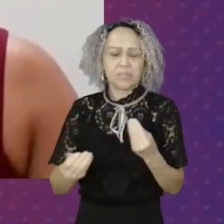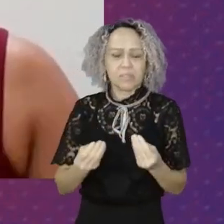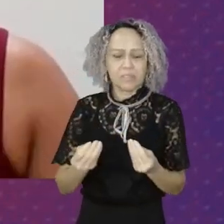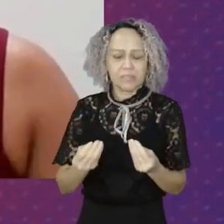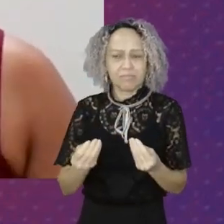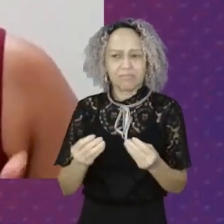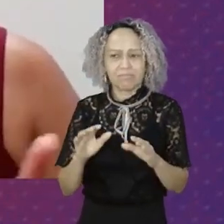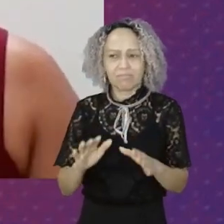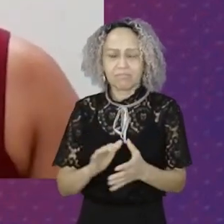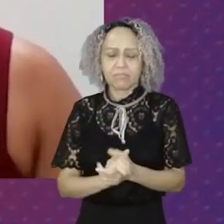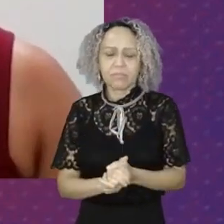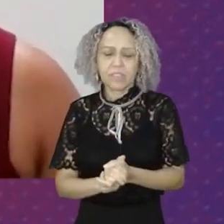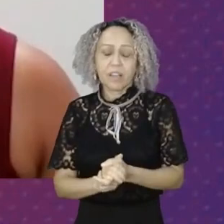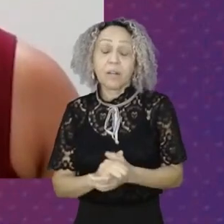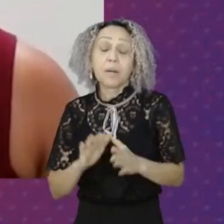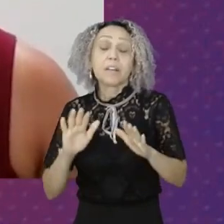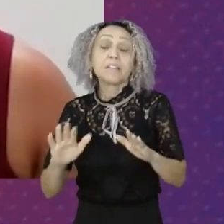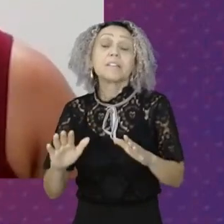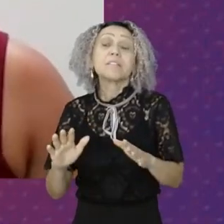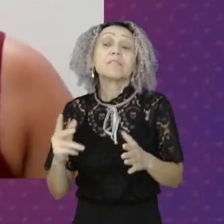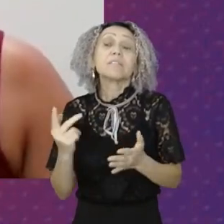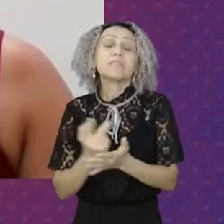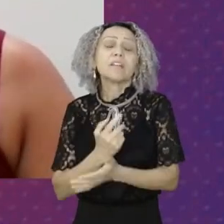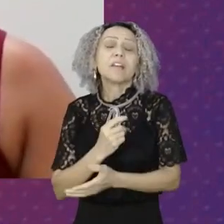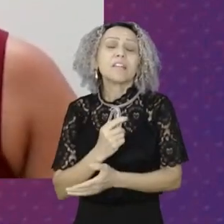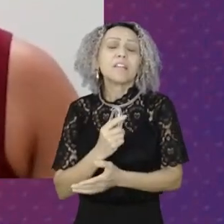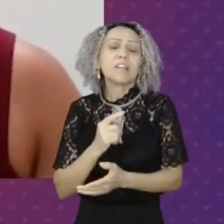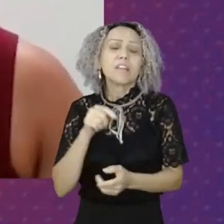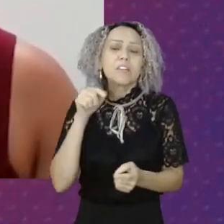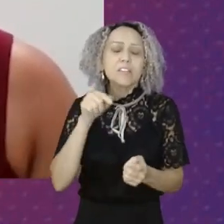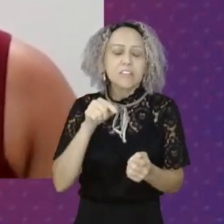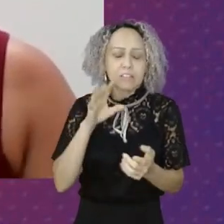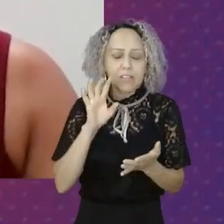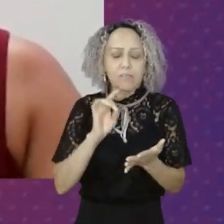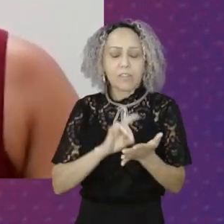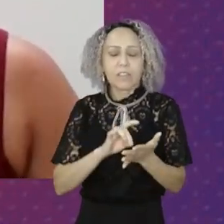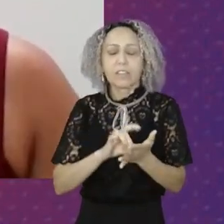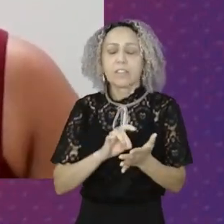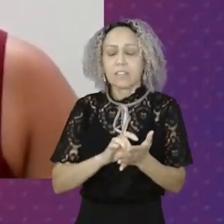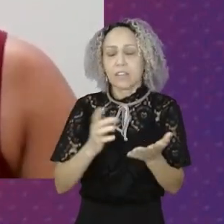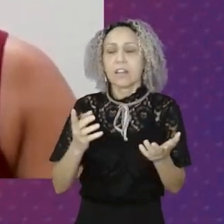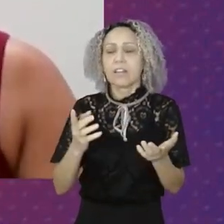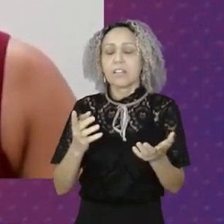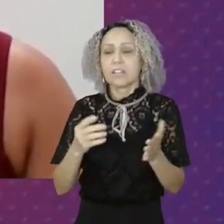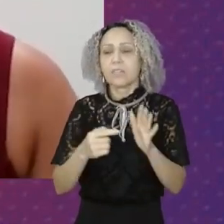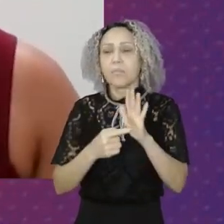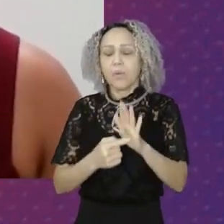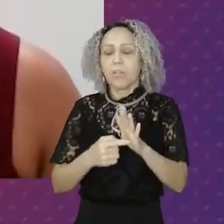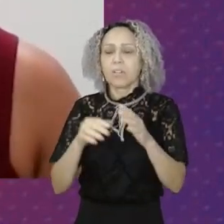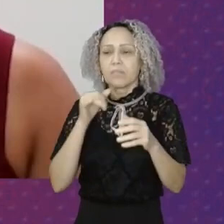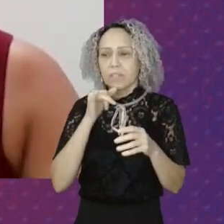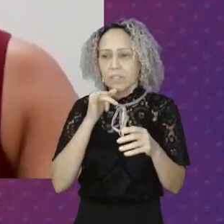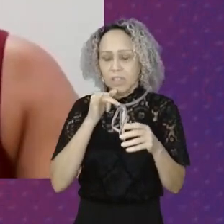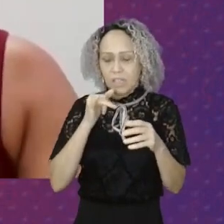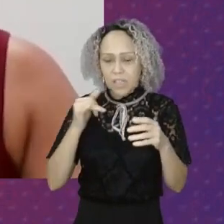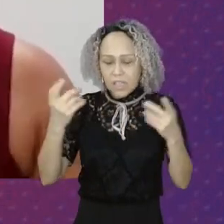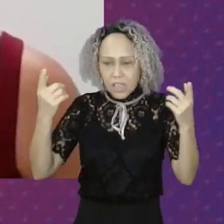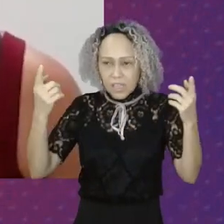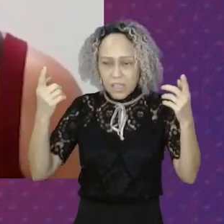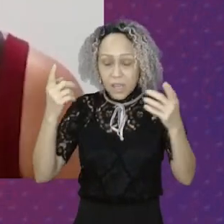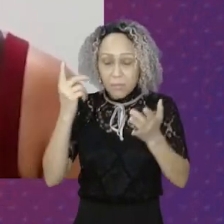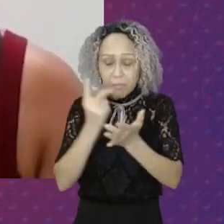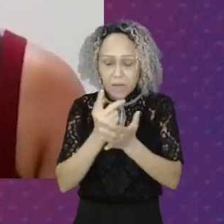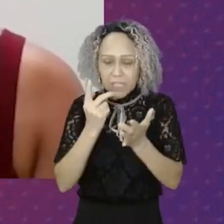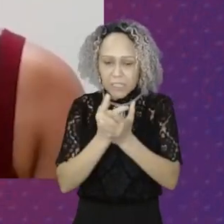e violência para uma parcela da população que é pobre, trabalhadora, que é periférica, que